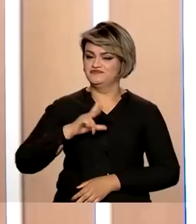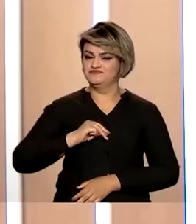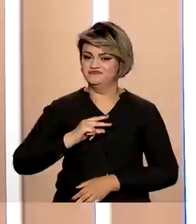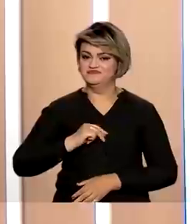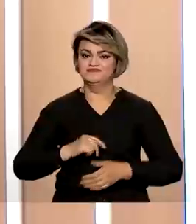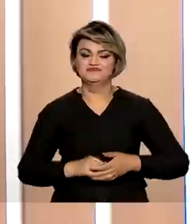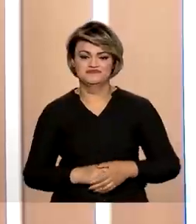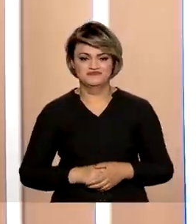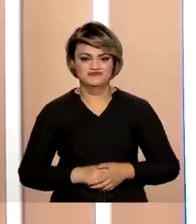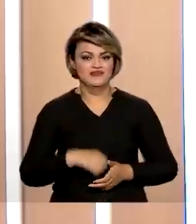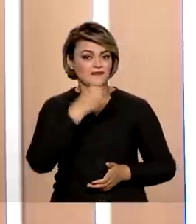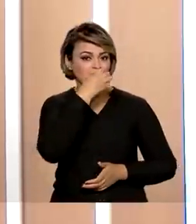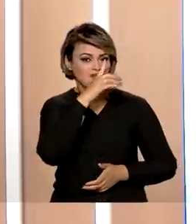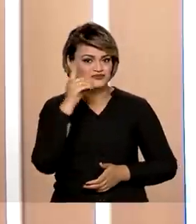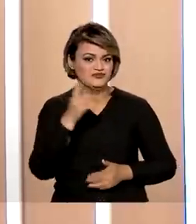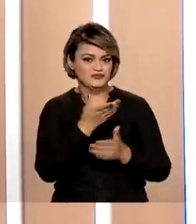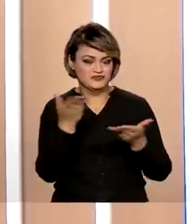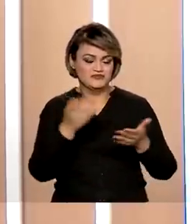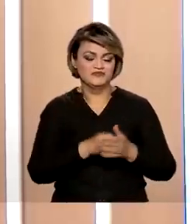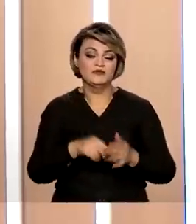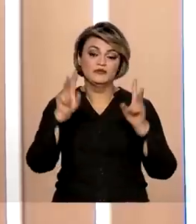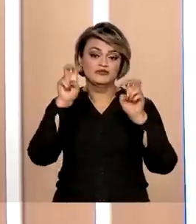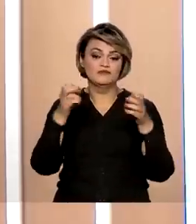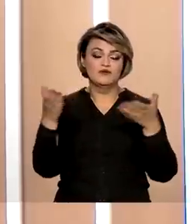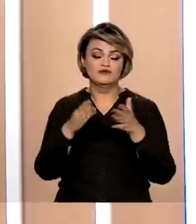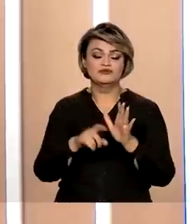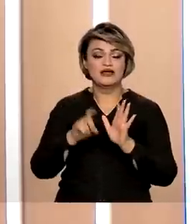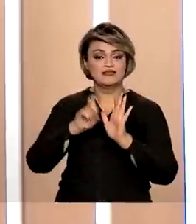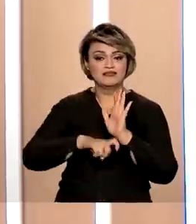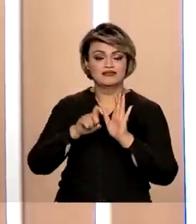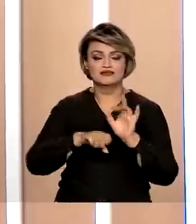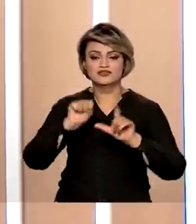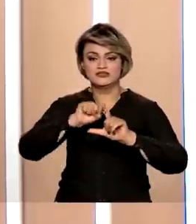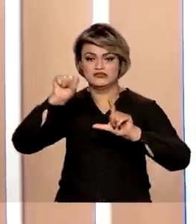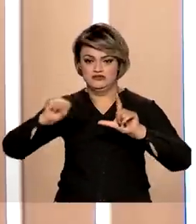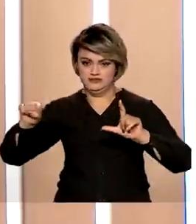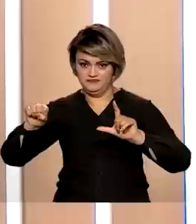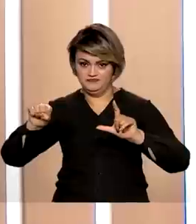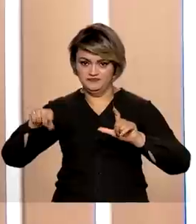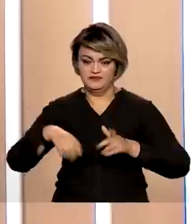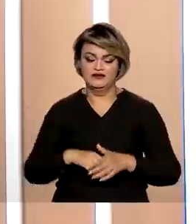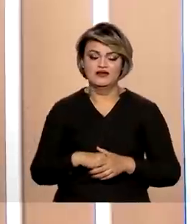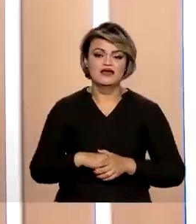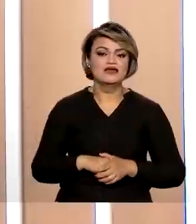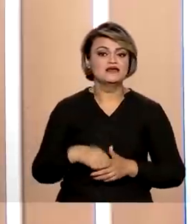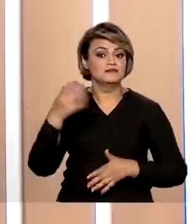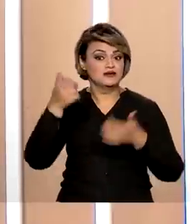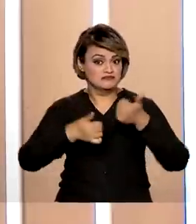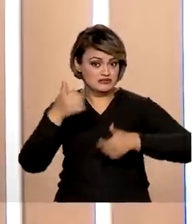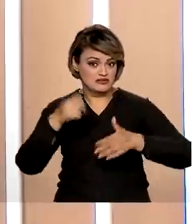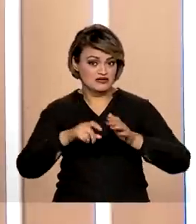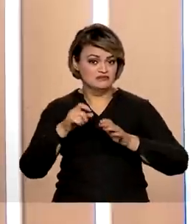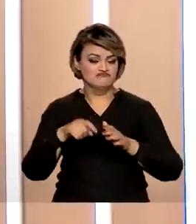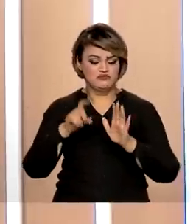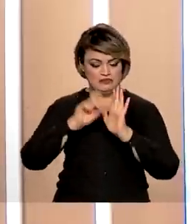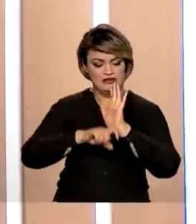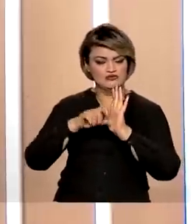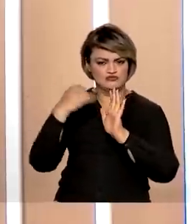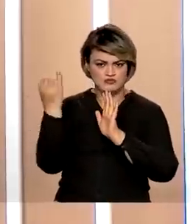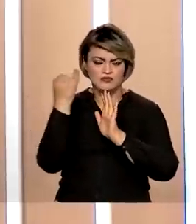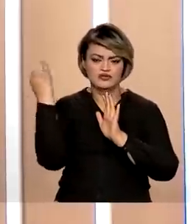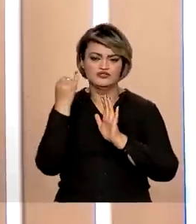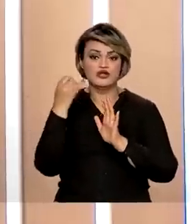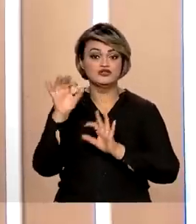Caldas bom dia bom dia a todos nós temos de hoje é a taxa SELIC e para falar sobre essa taxa que é tão importante